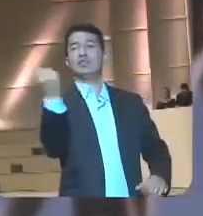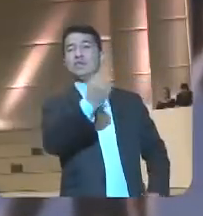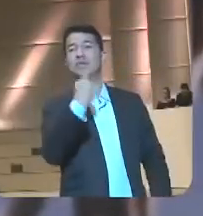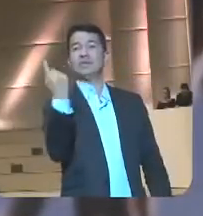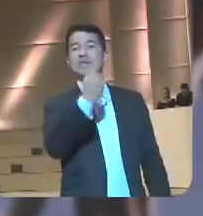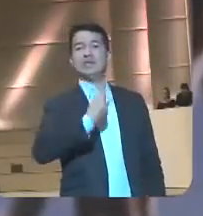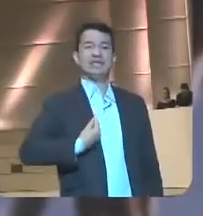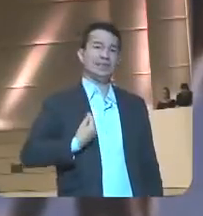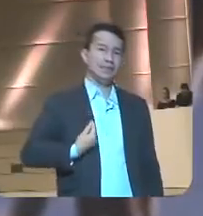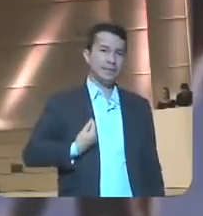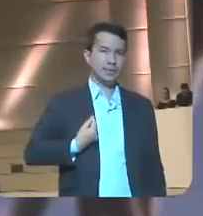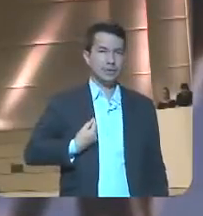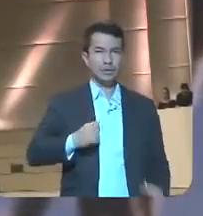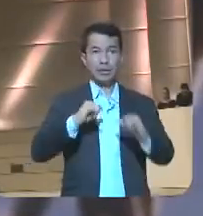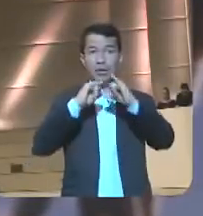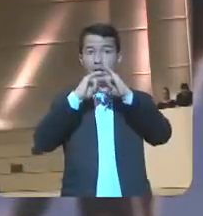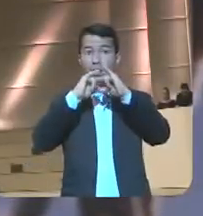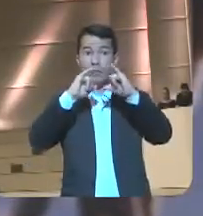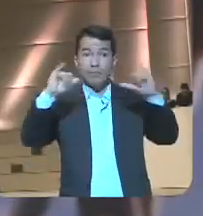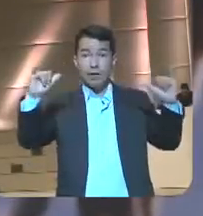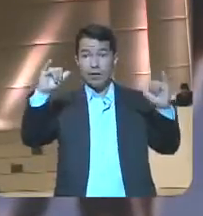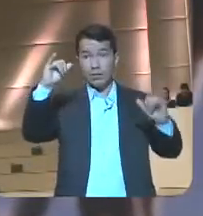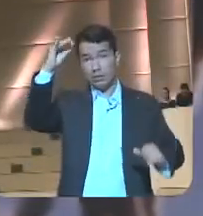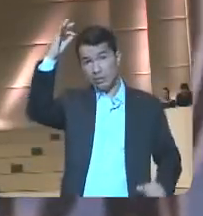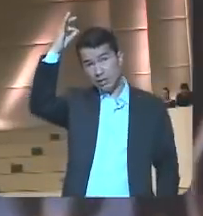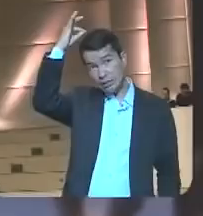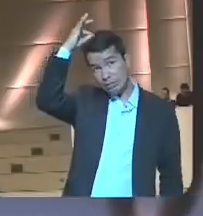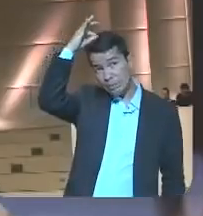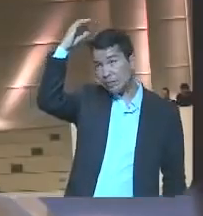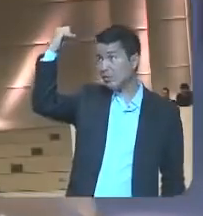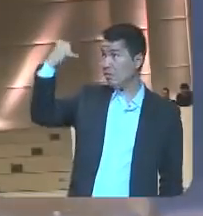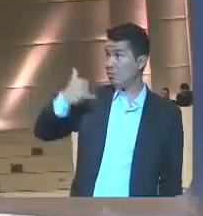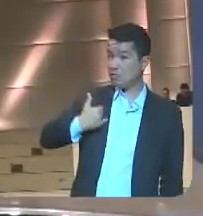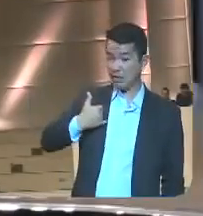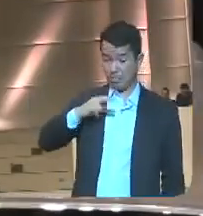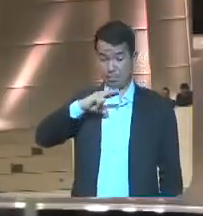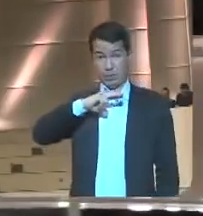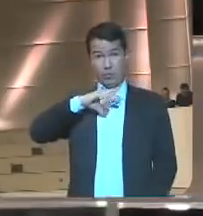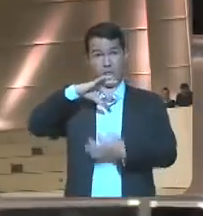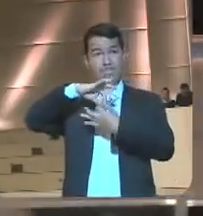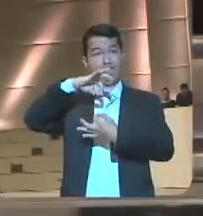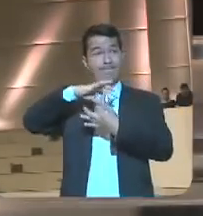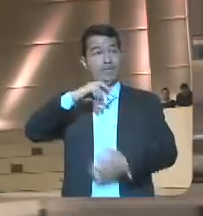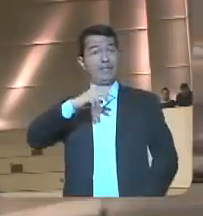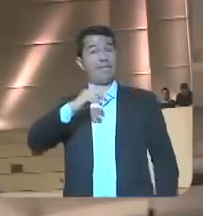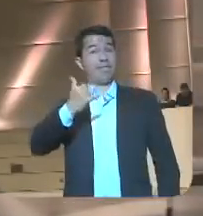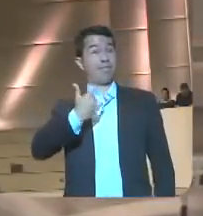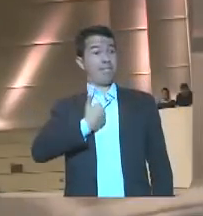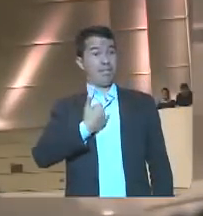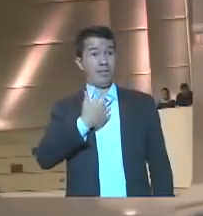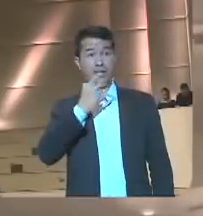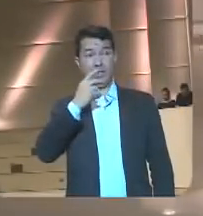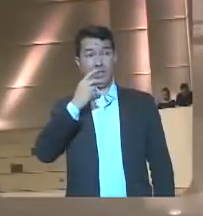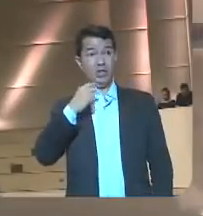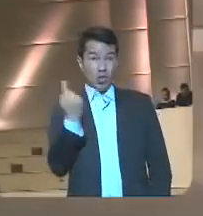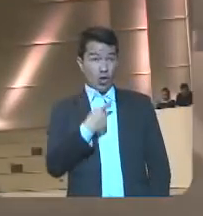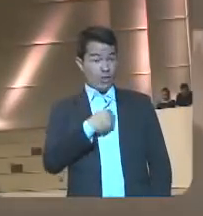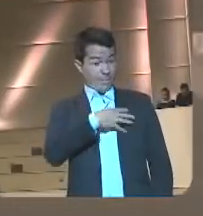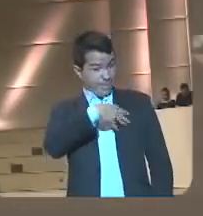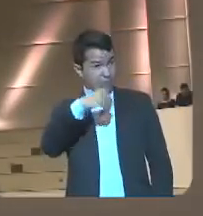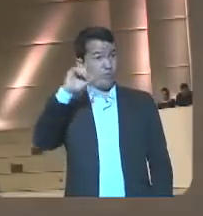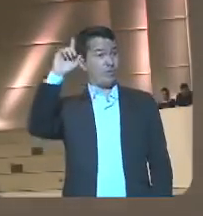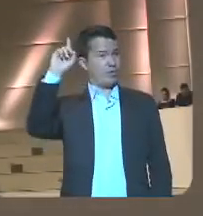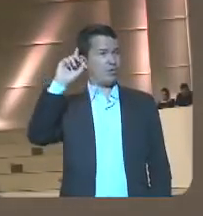o espírito santo testificam nosso espírito que nós somos a filhos amados de deus a